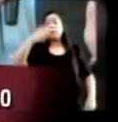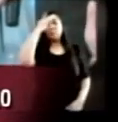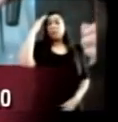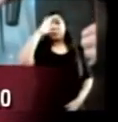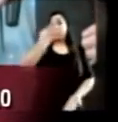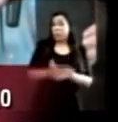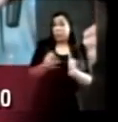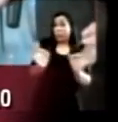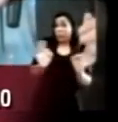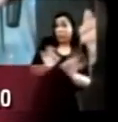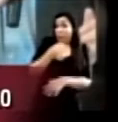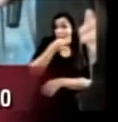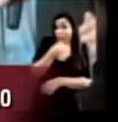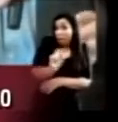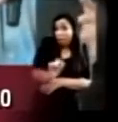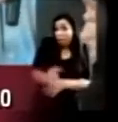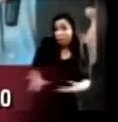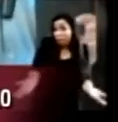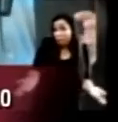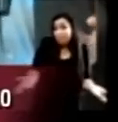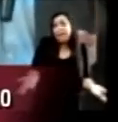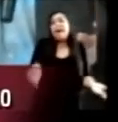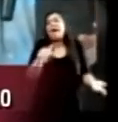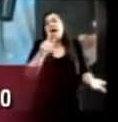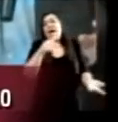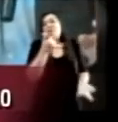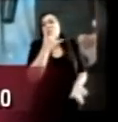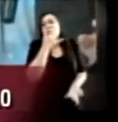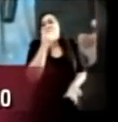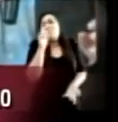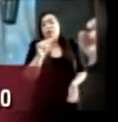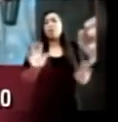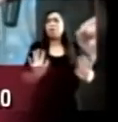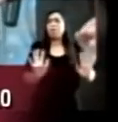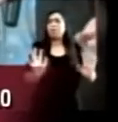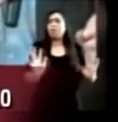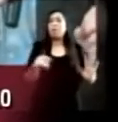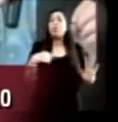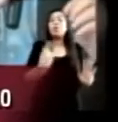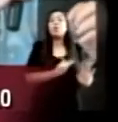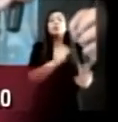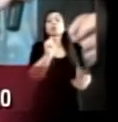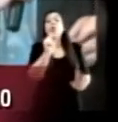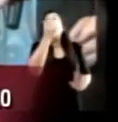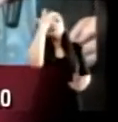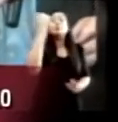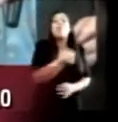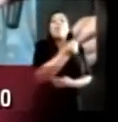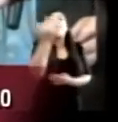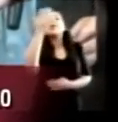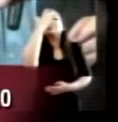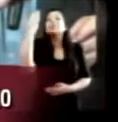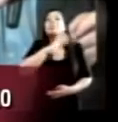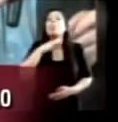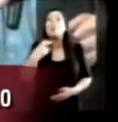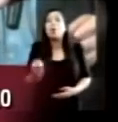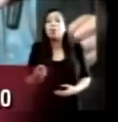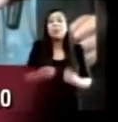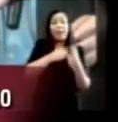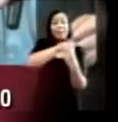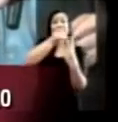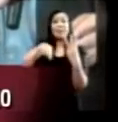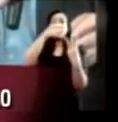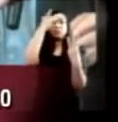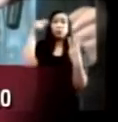que acha que é desculpa, tal. Olha a nossa média de óbitos hoje.